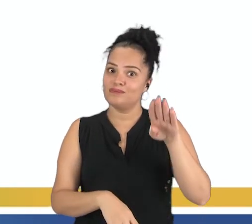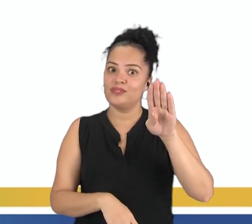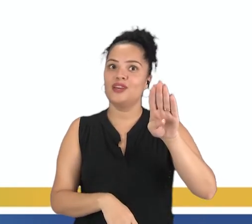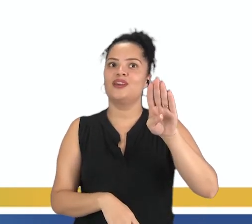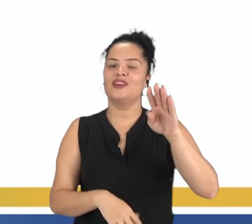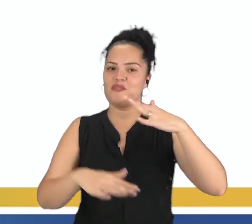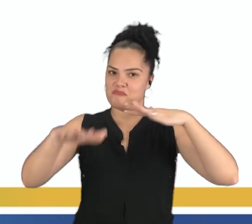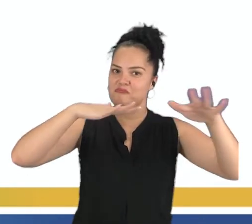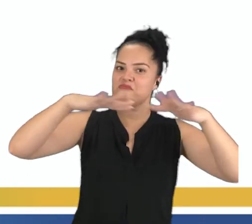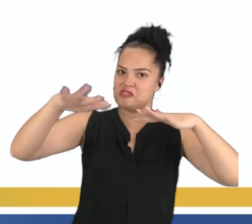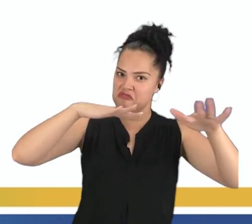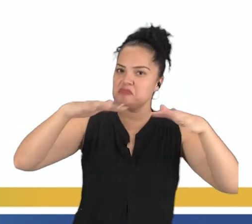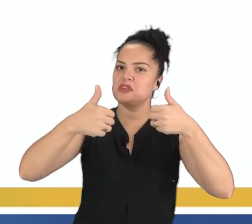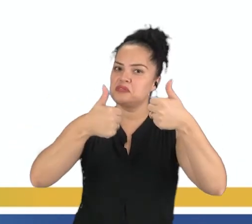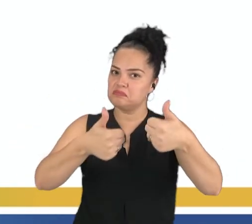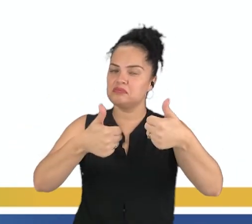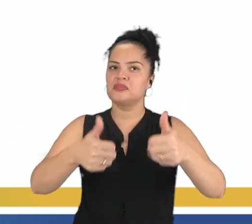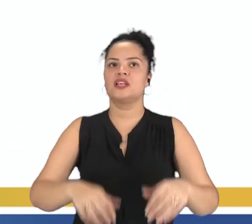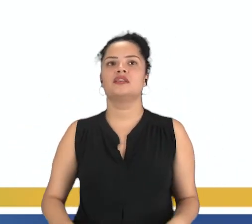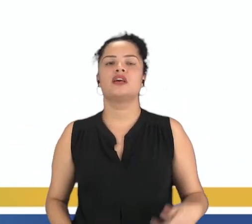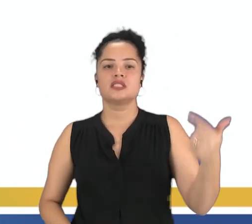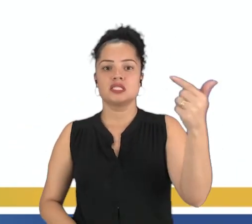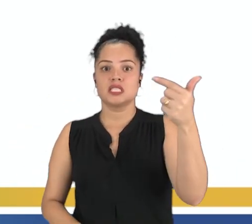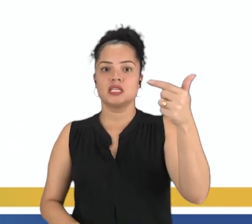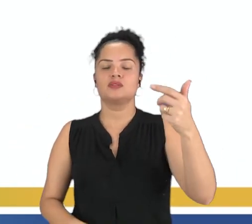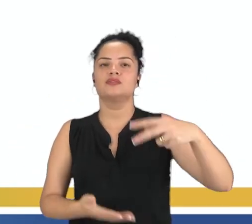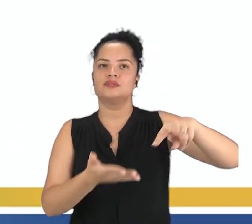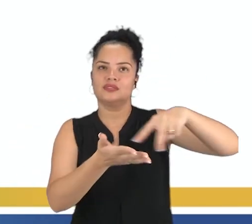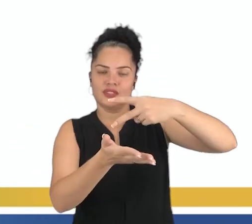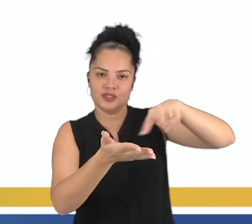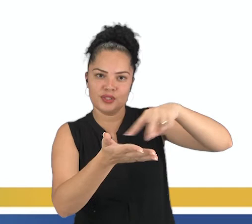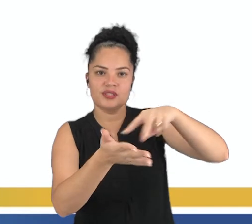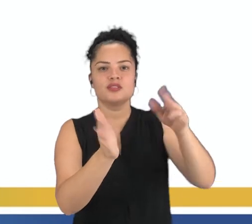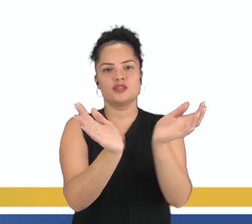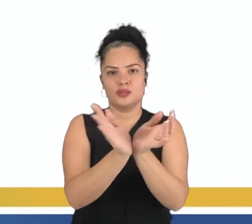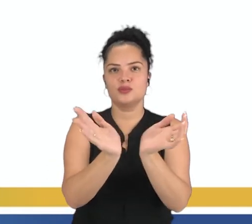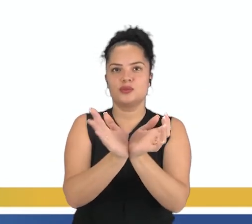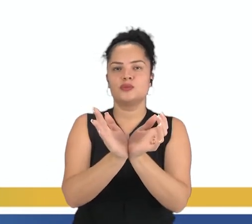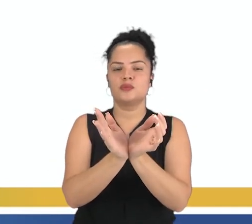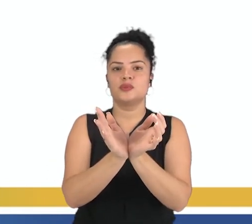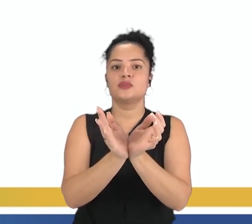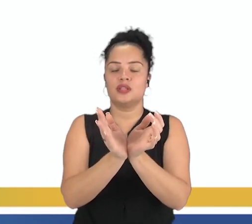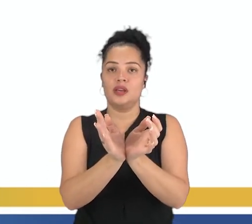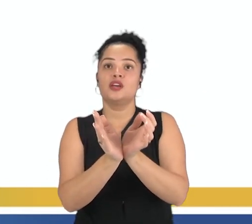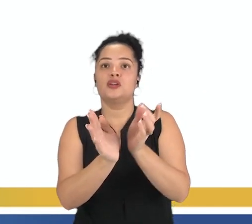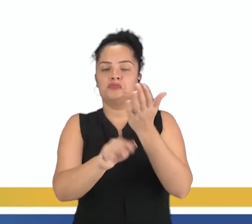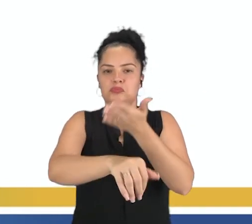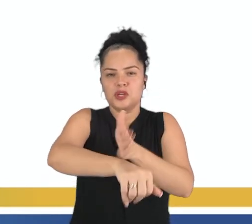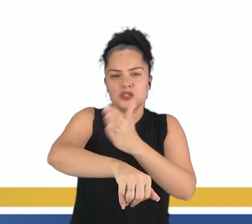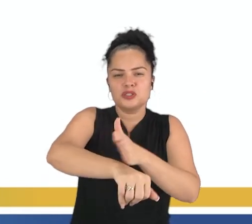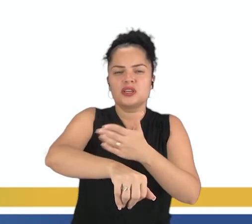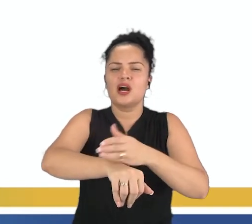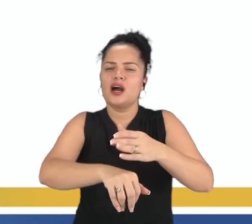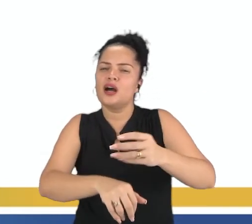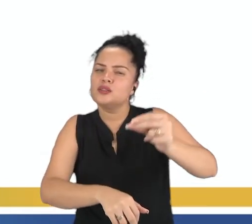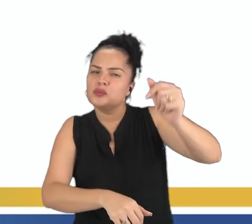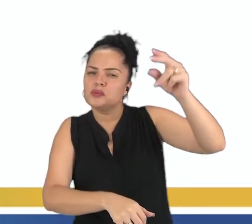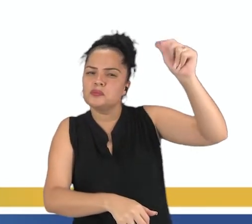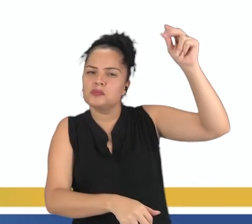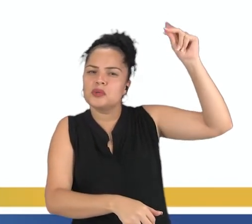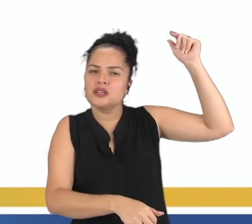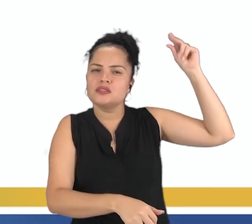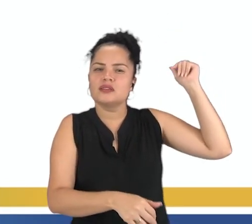tenho certeza que vocês acertaram. A segunda eu digo assim, as danças em grupos foram praticadas desde as